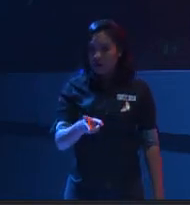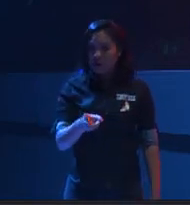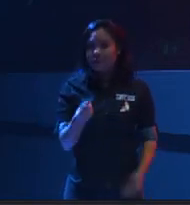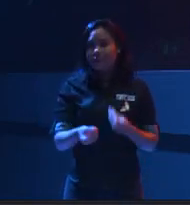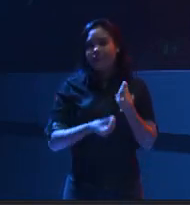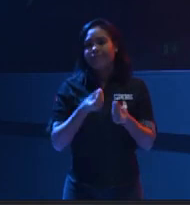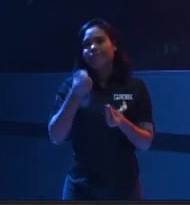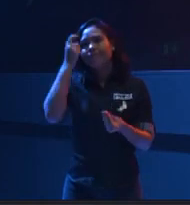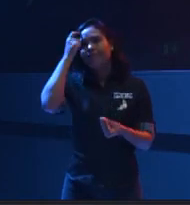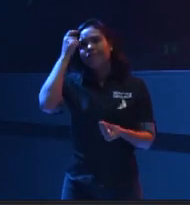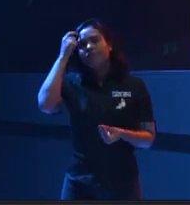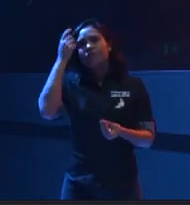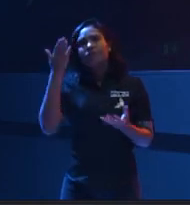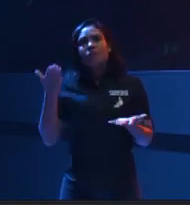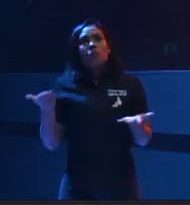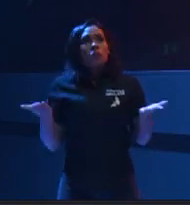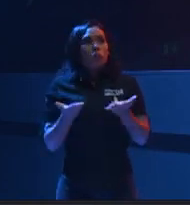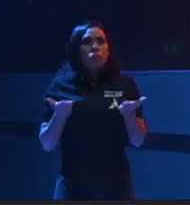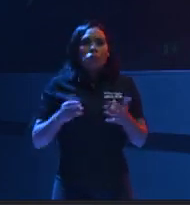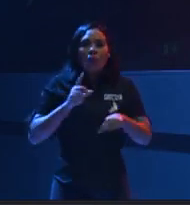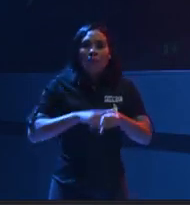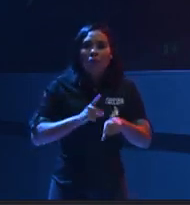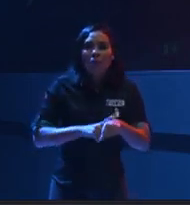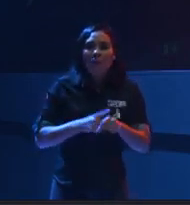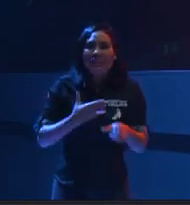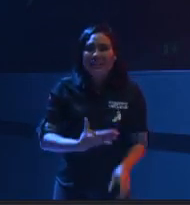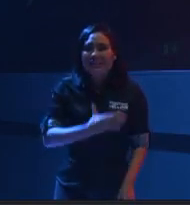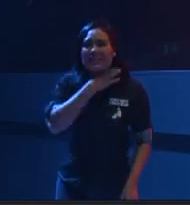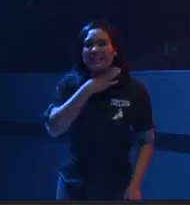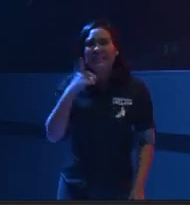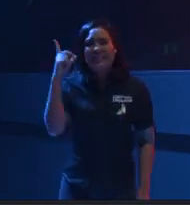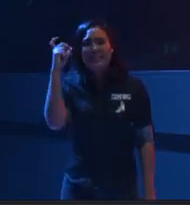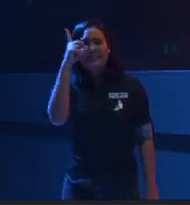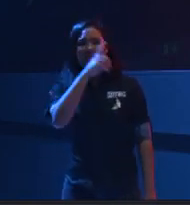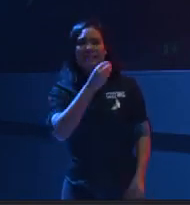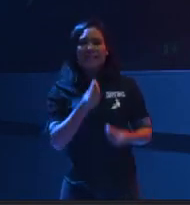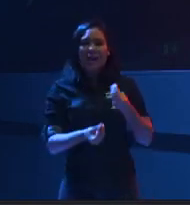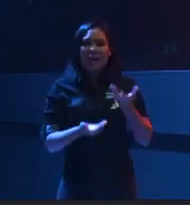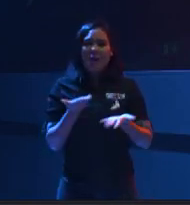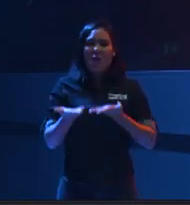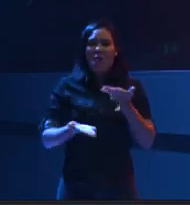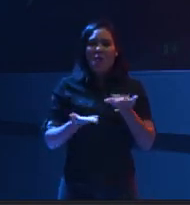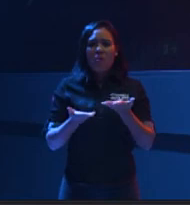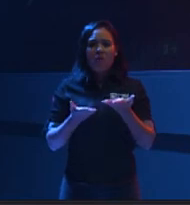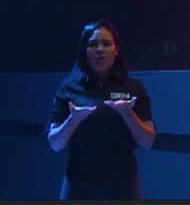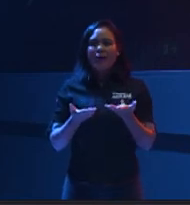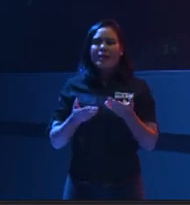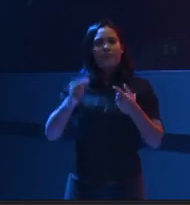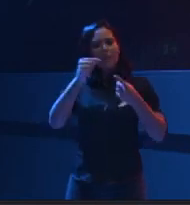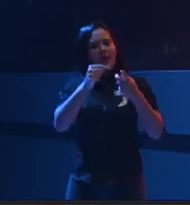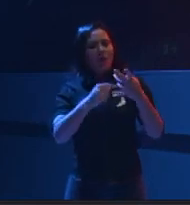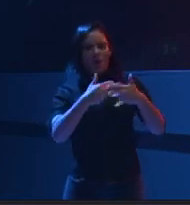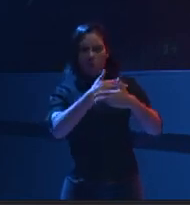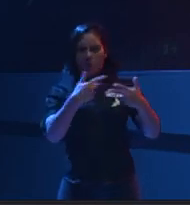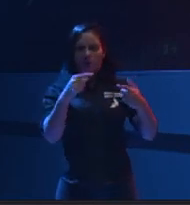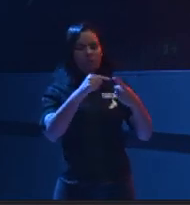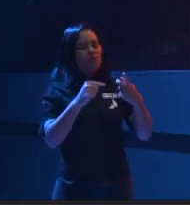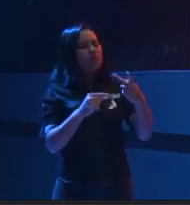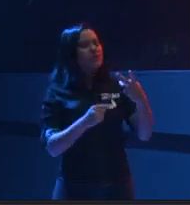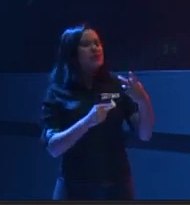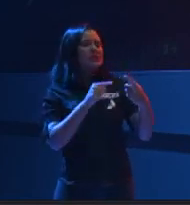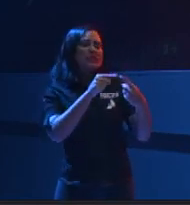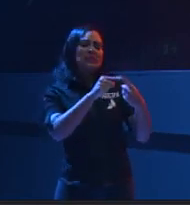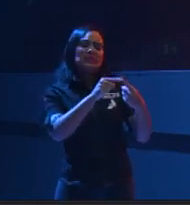uma crise algumas coisas a gente olha e fala não vai ter jeito não vai ter